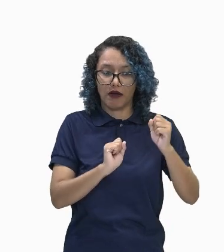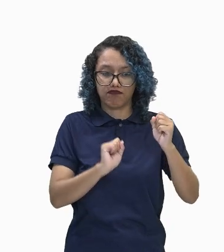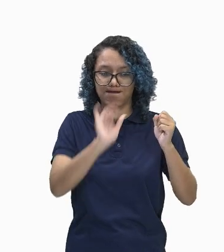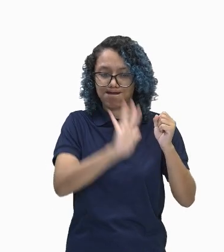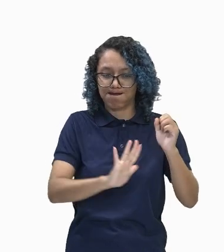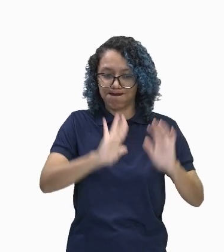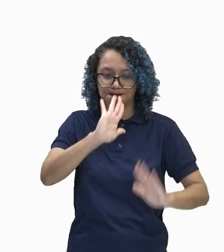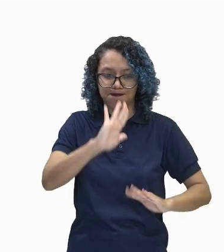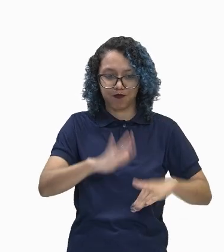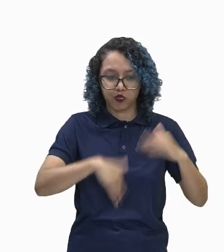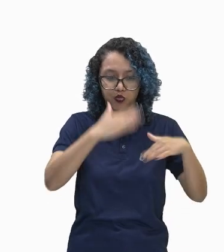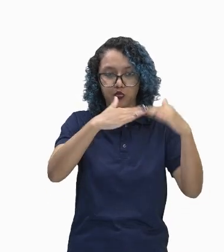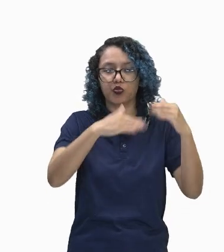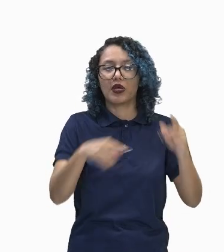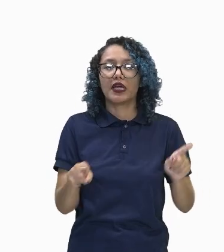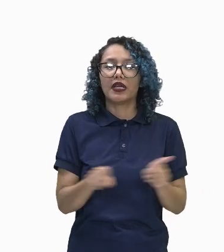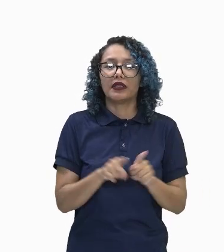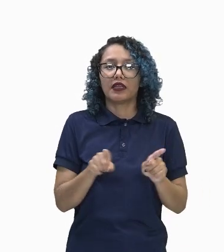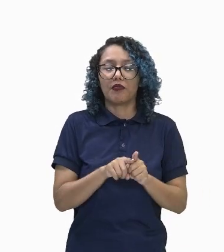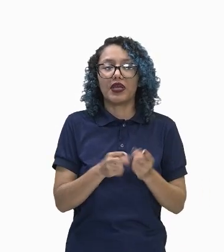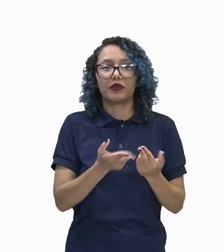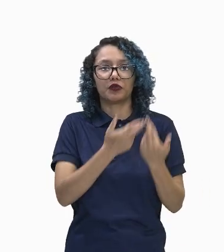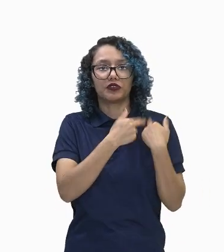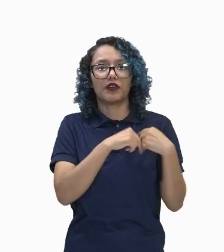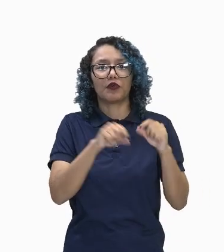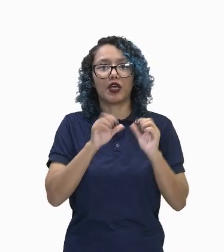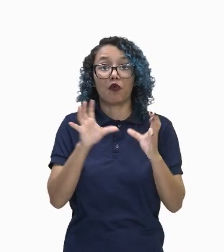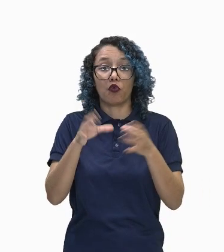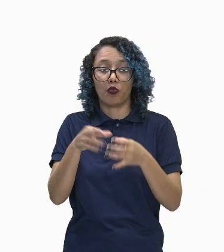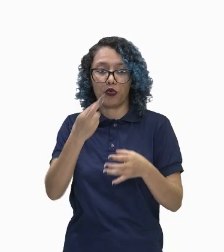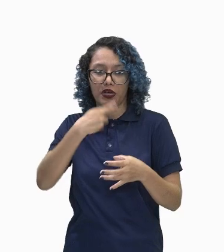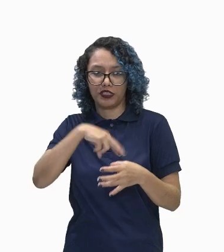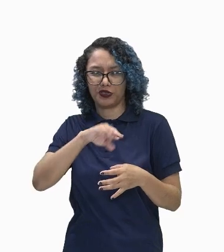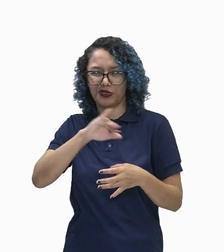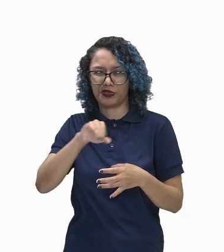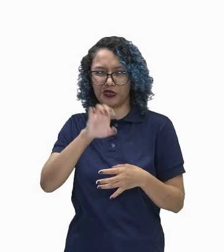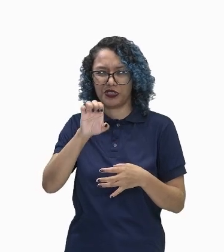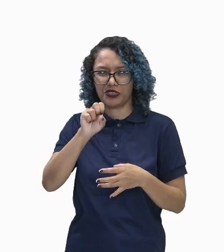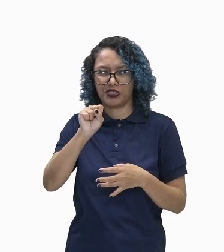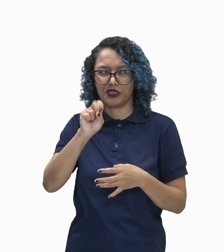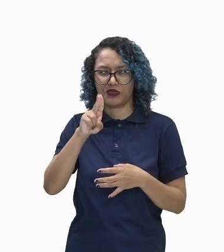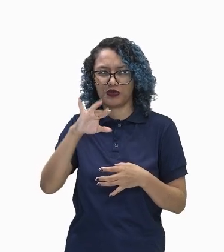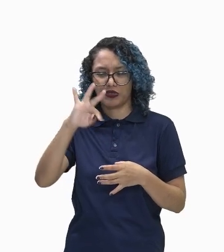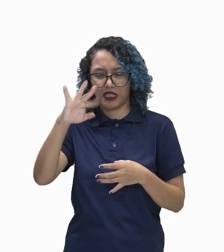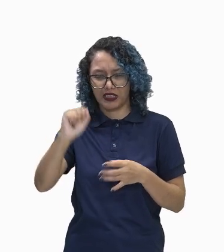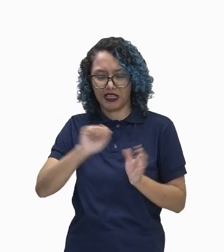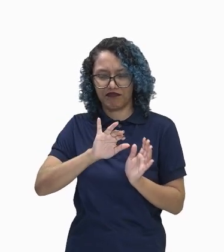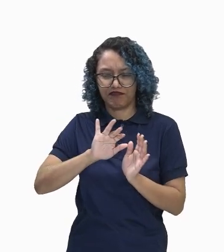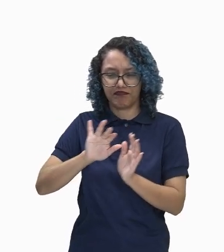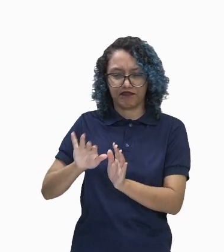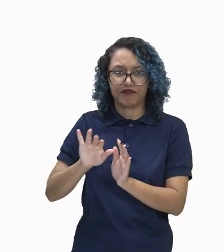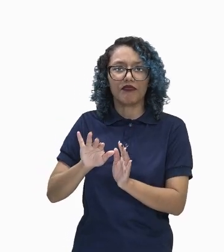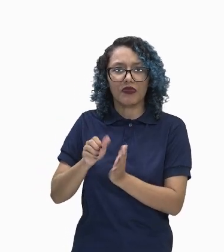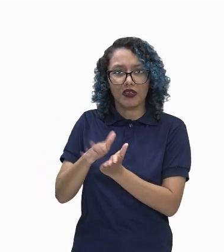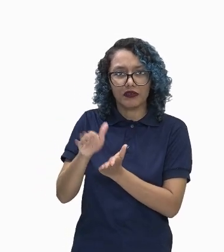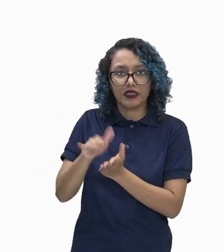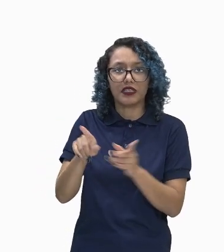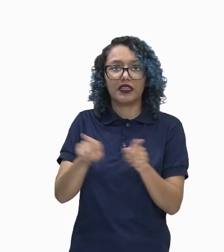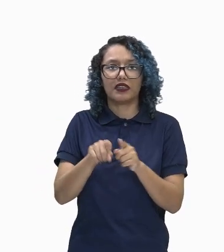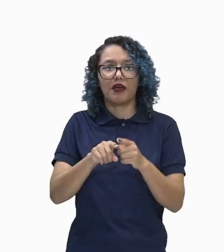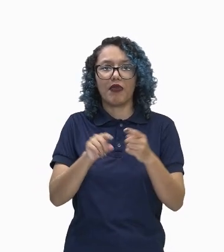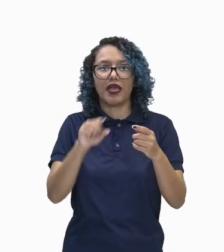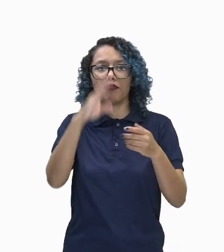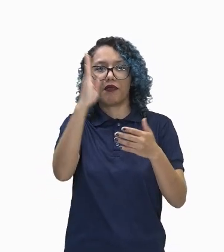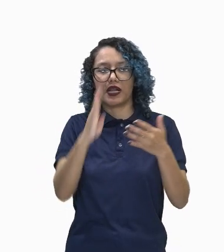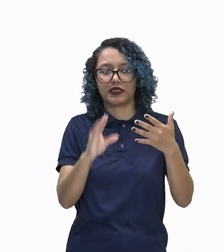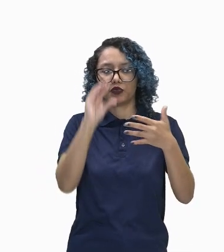também é responsável pela expulsão dos jesuítas, pela eliminação das capitanias hereditárias